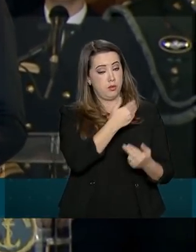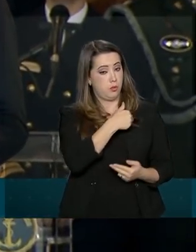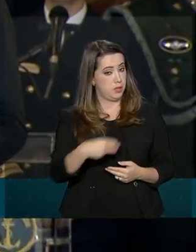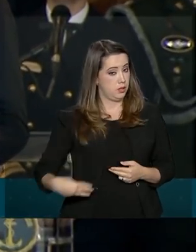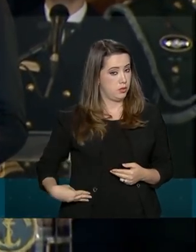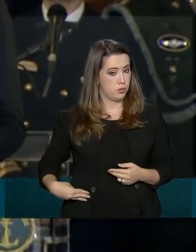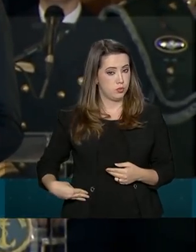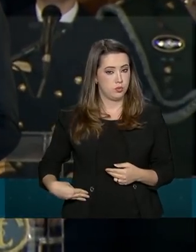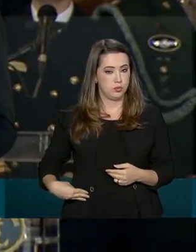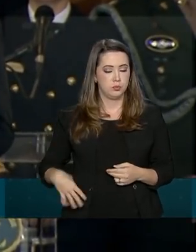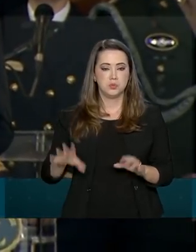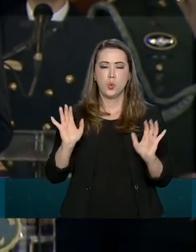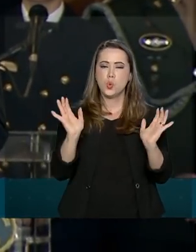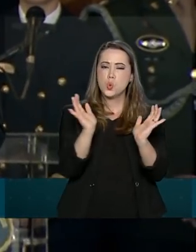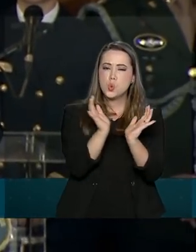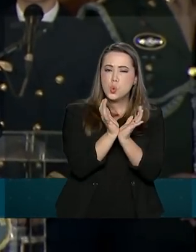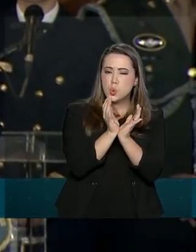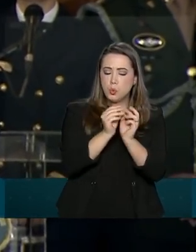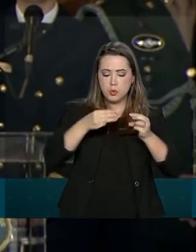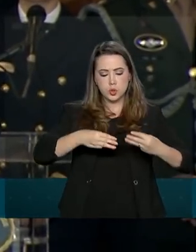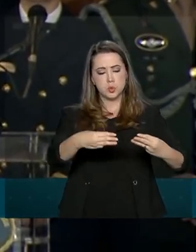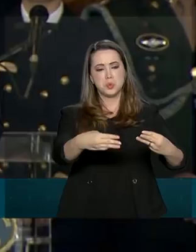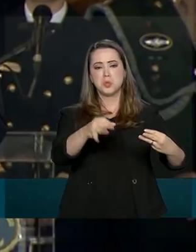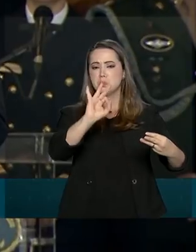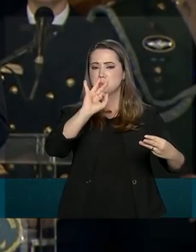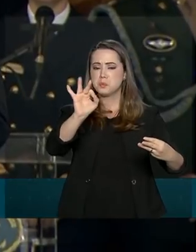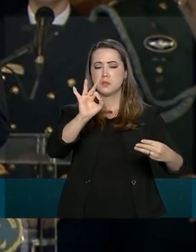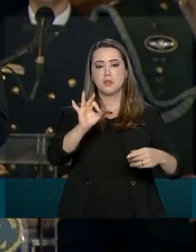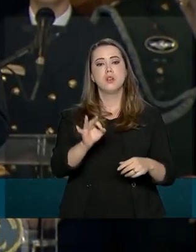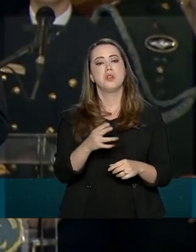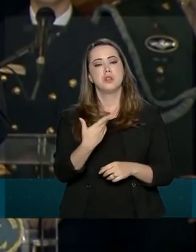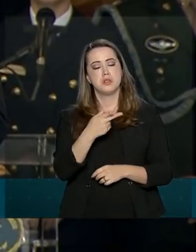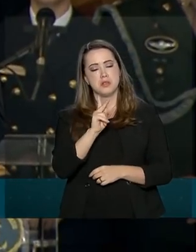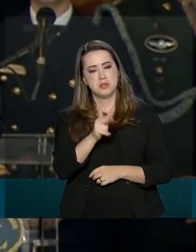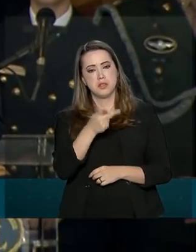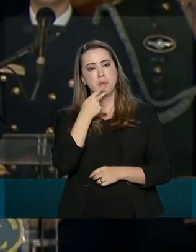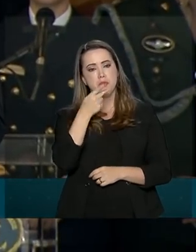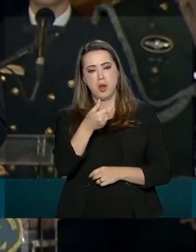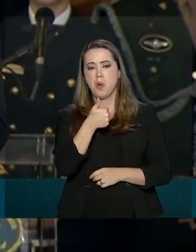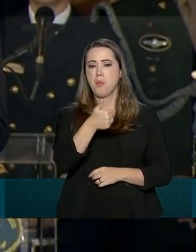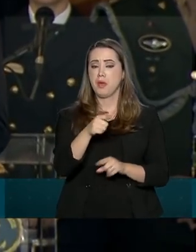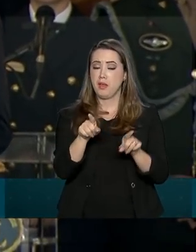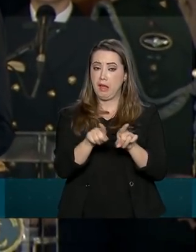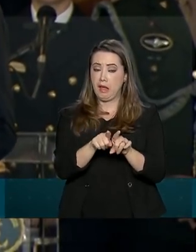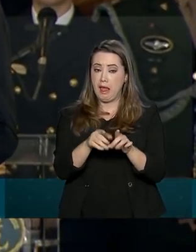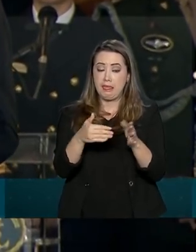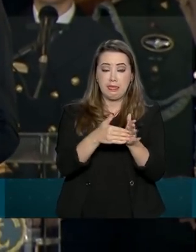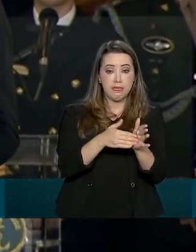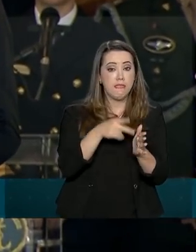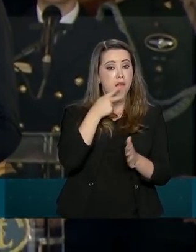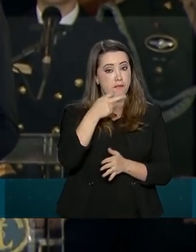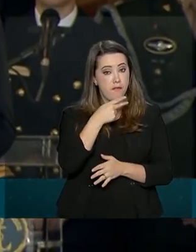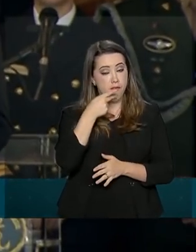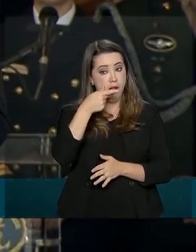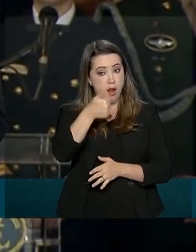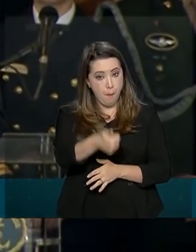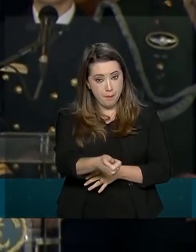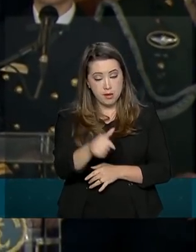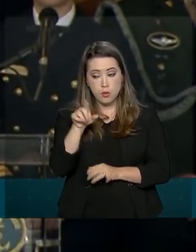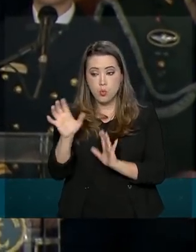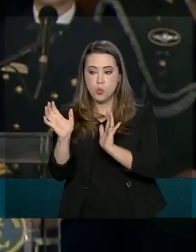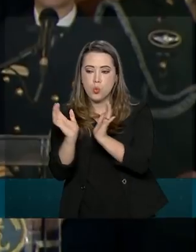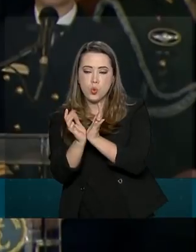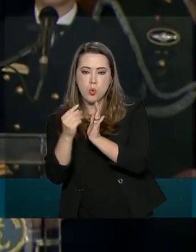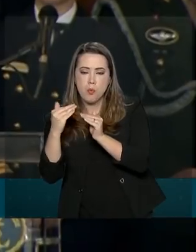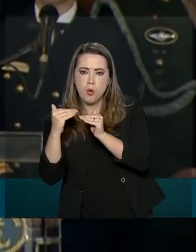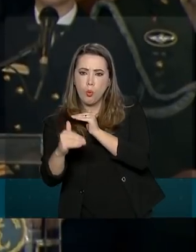por todos, até mesmo pela oposição. Estamos, sim, muitos de paletó e gravata,